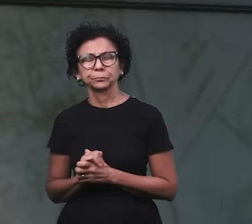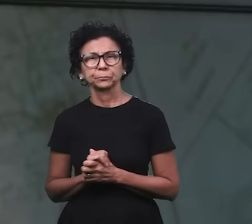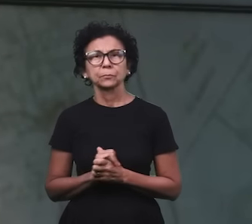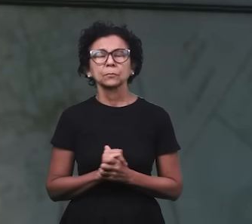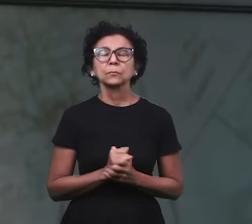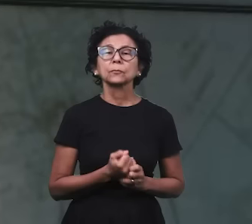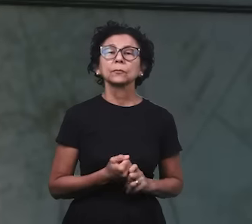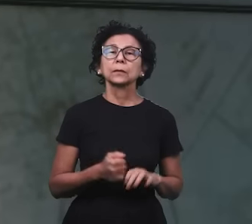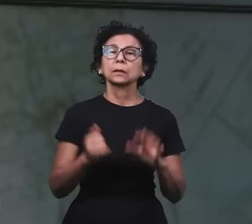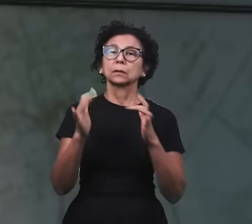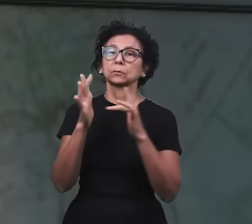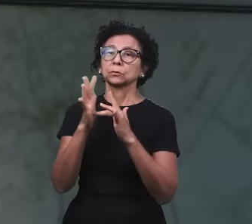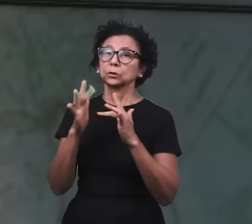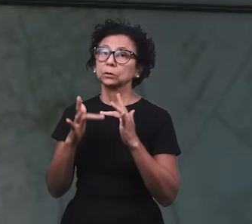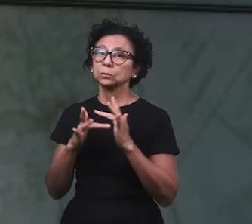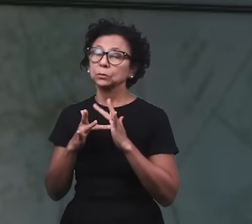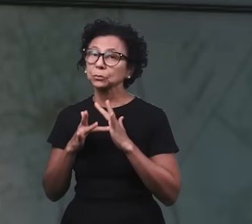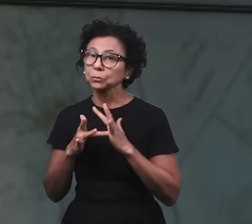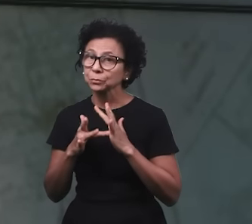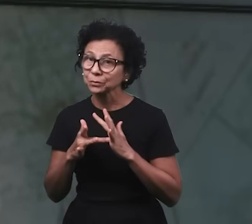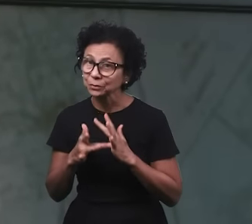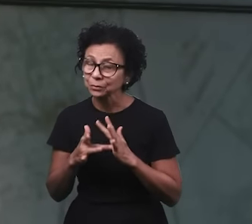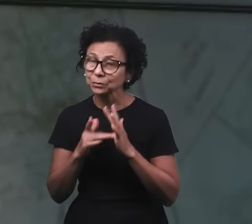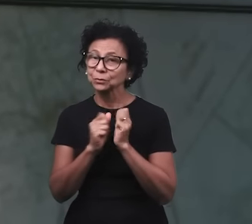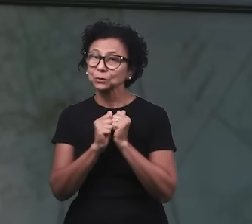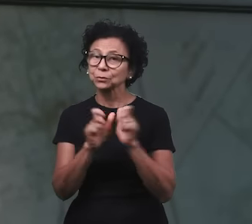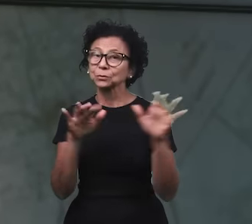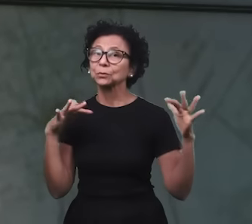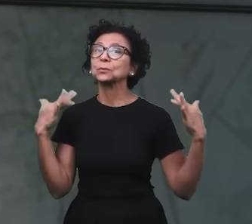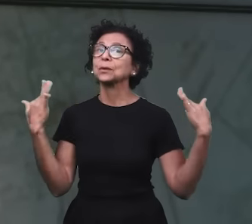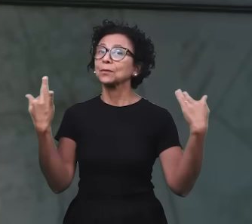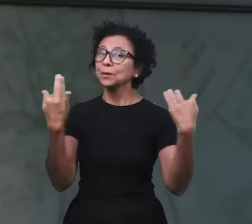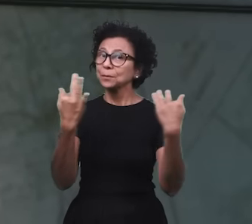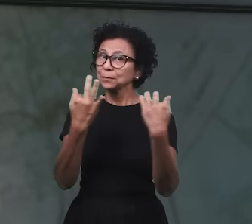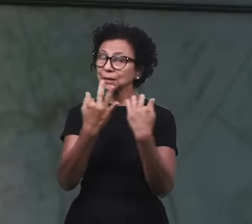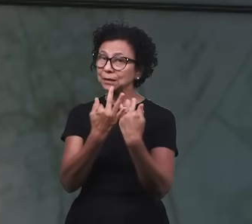então, com essa caravana, né, com a sua família, inclusive,